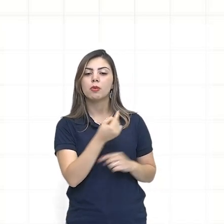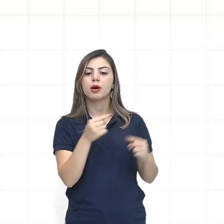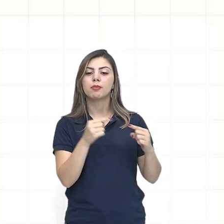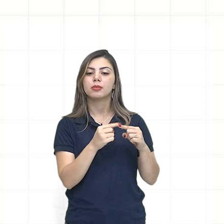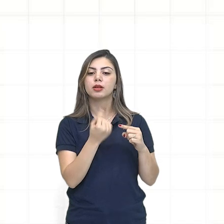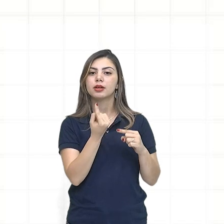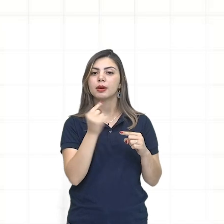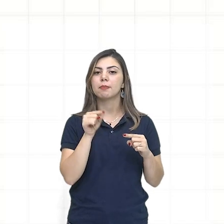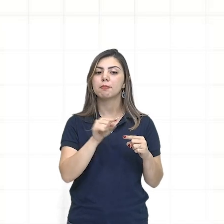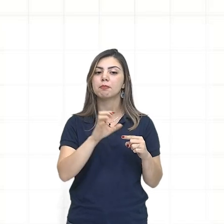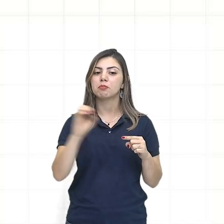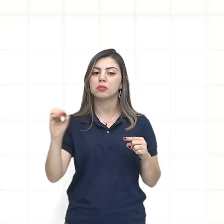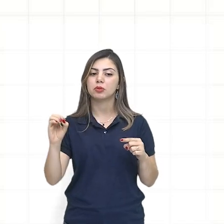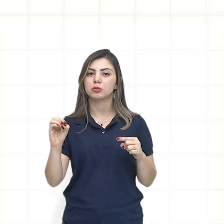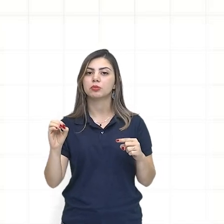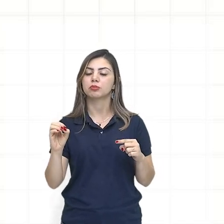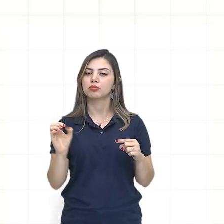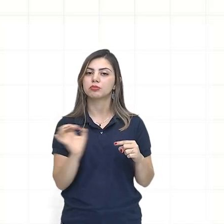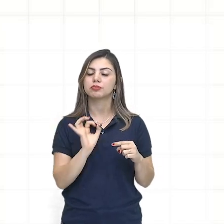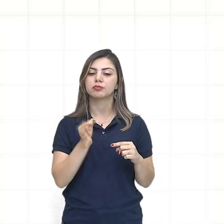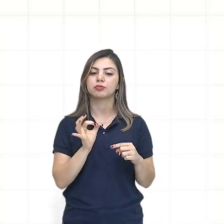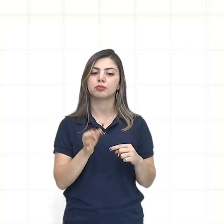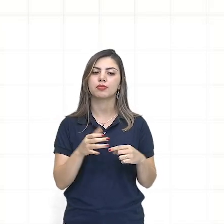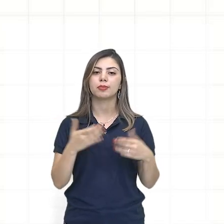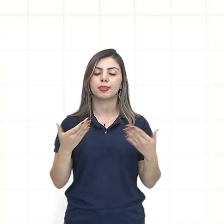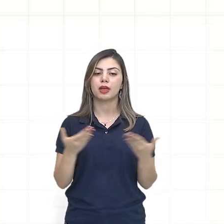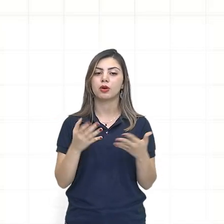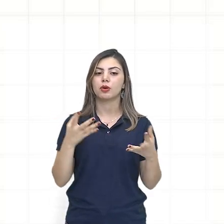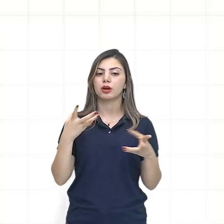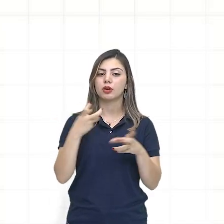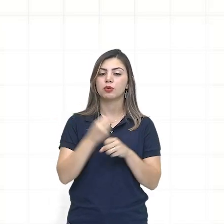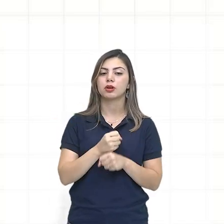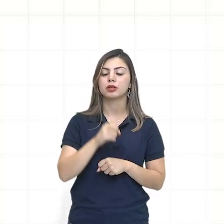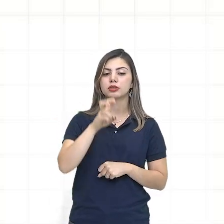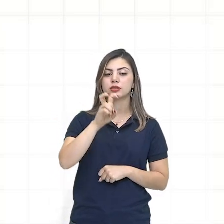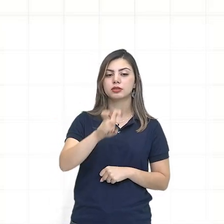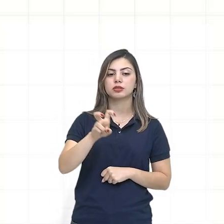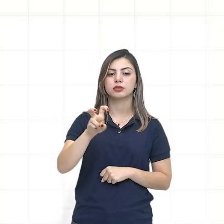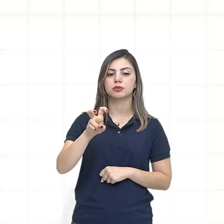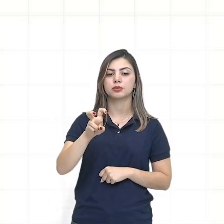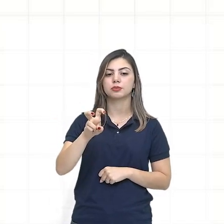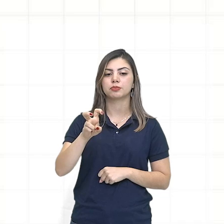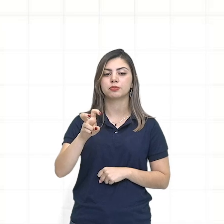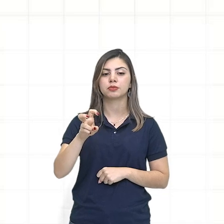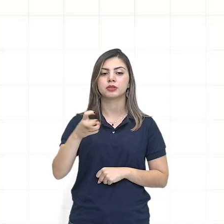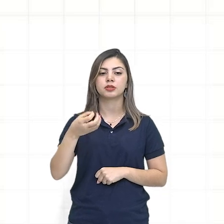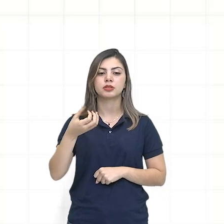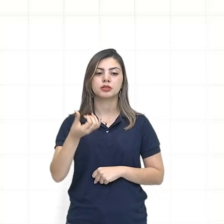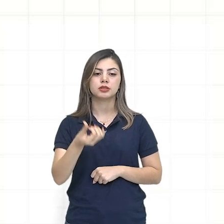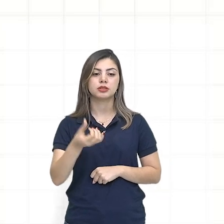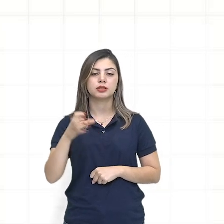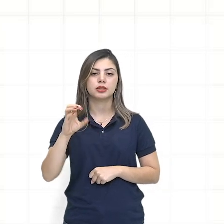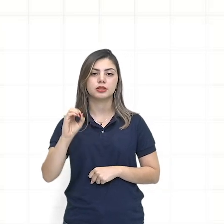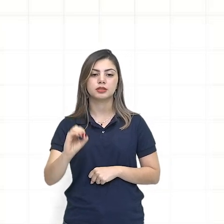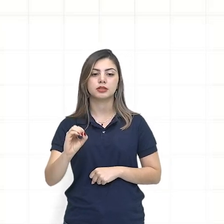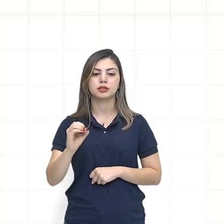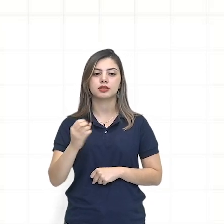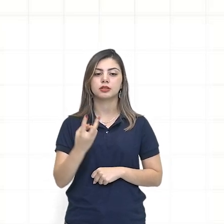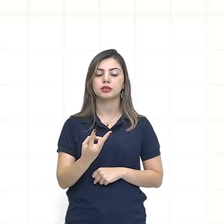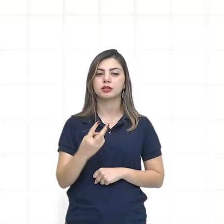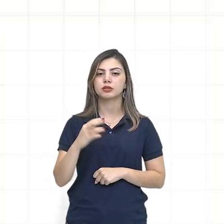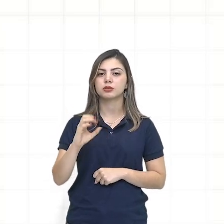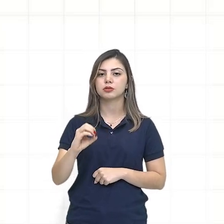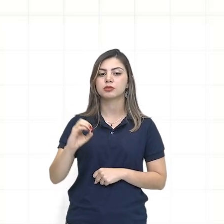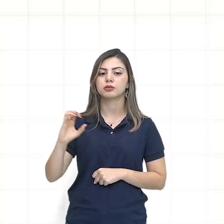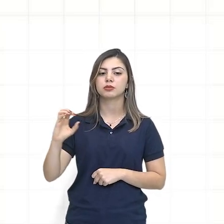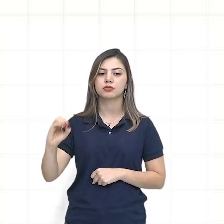1 vezes 1000. Aí, ó, só é calcular isso, ó. Vou ter 5. Aqui eu vou ter quanto? 60.